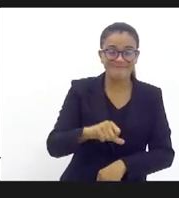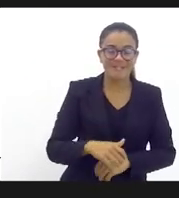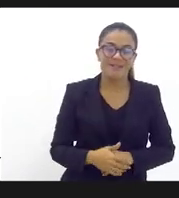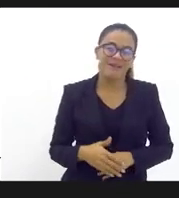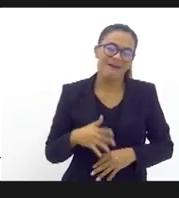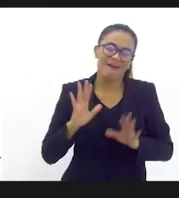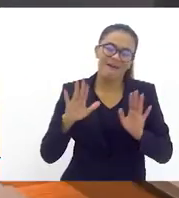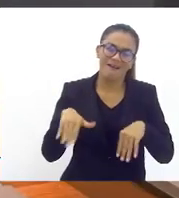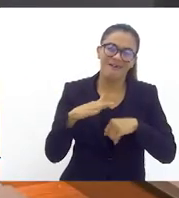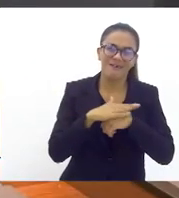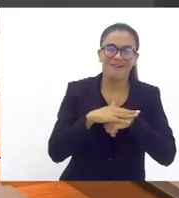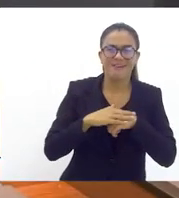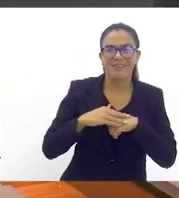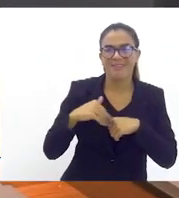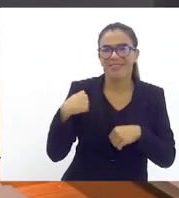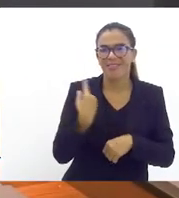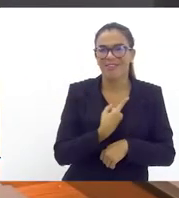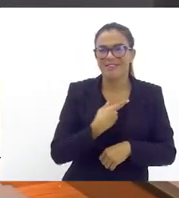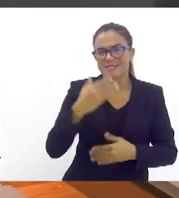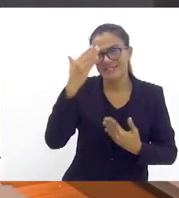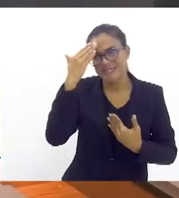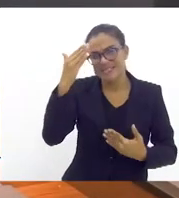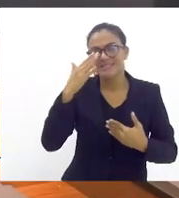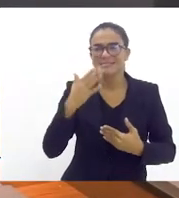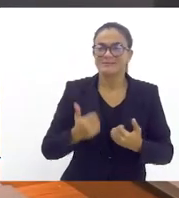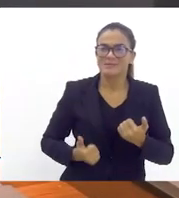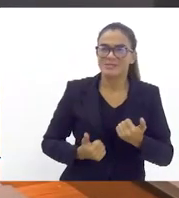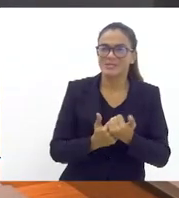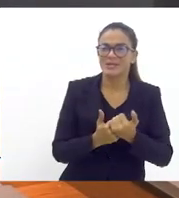Querido, a gente que agradece demais a sua contribuição.